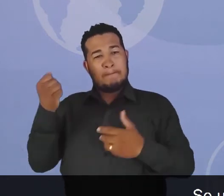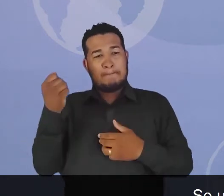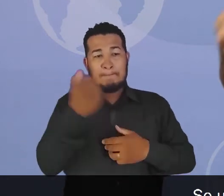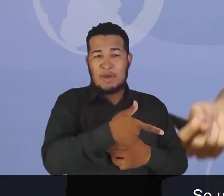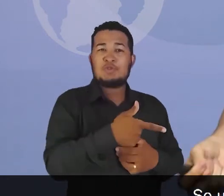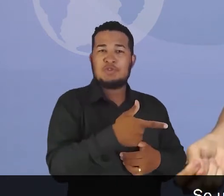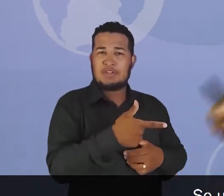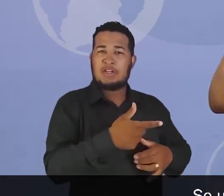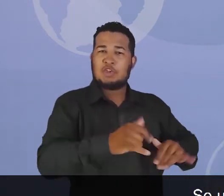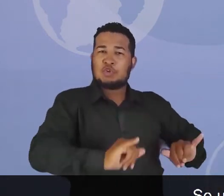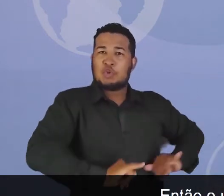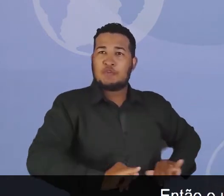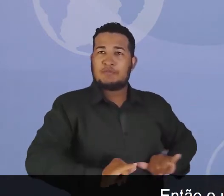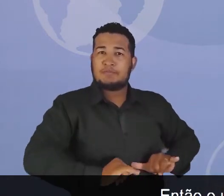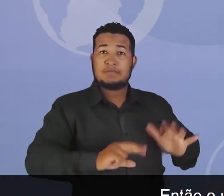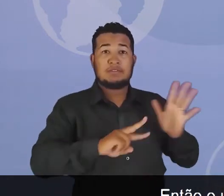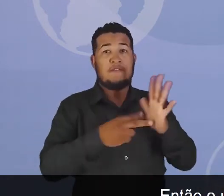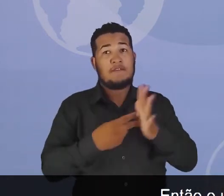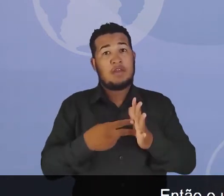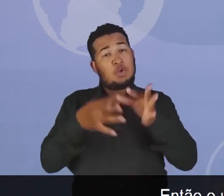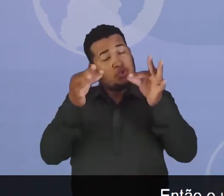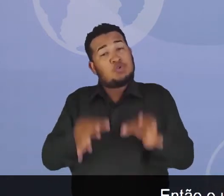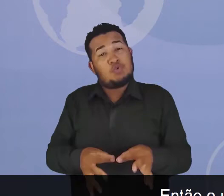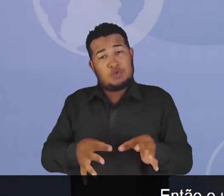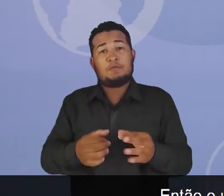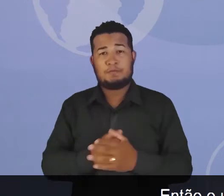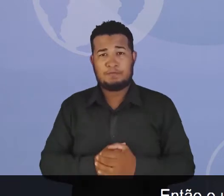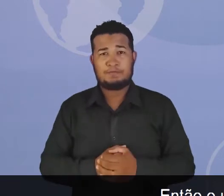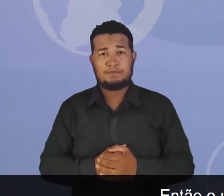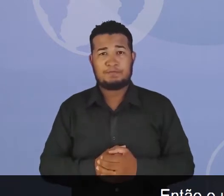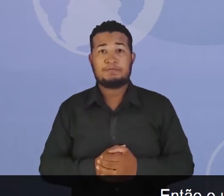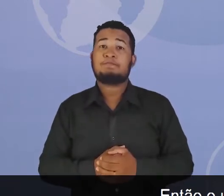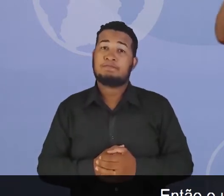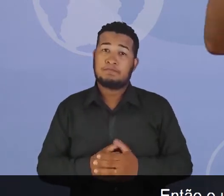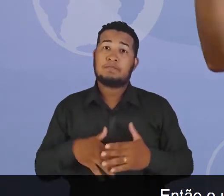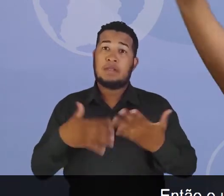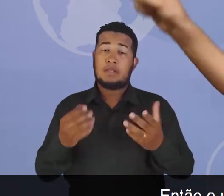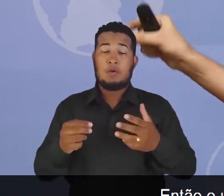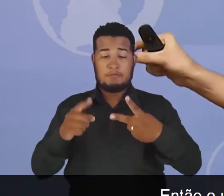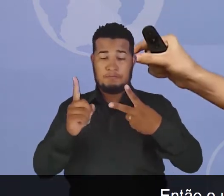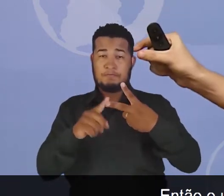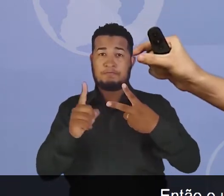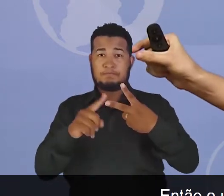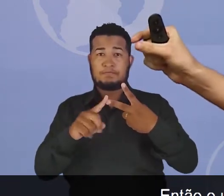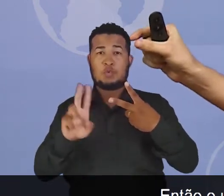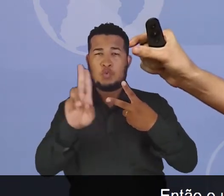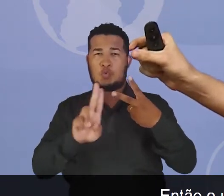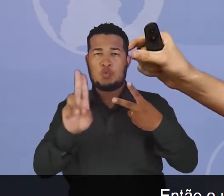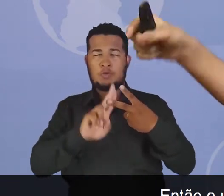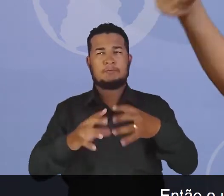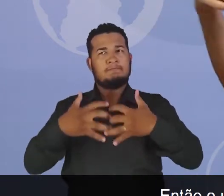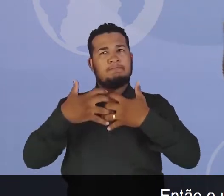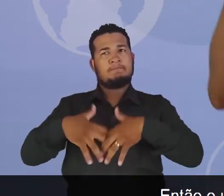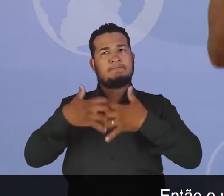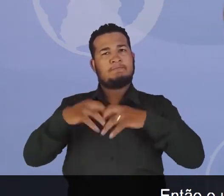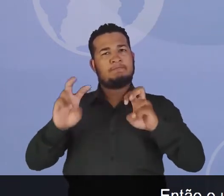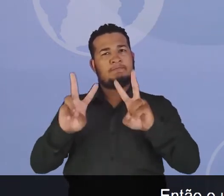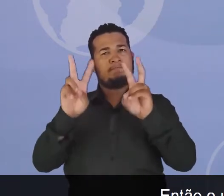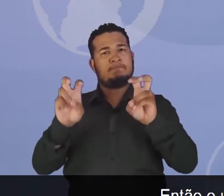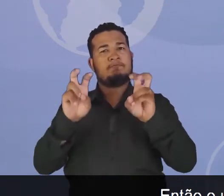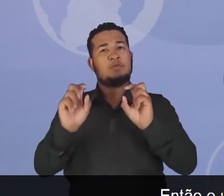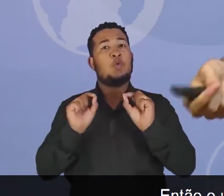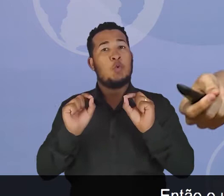é justa. Então, o utilitarismo aplica esse raciocínio à